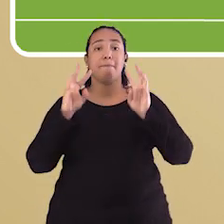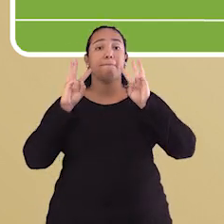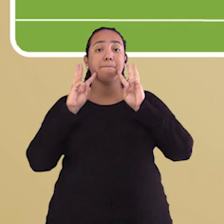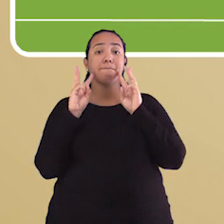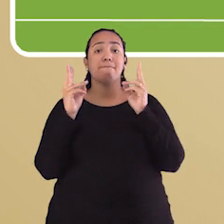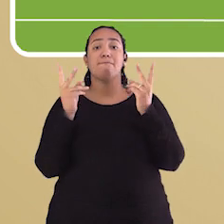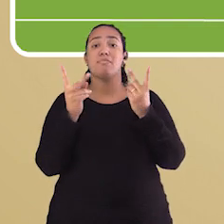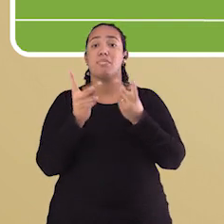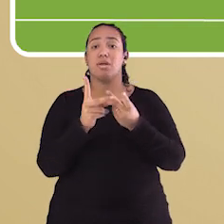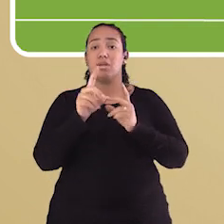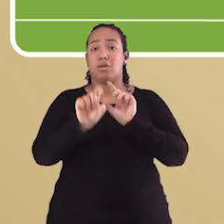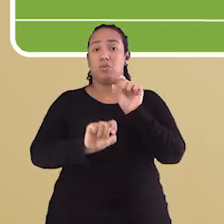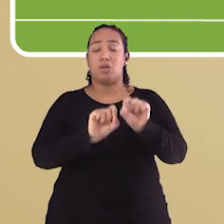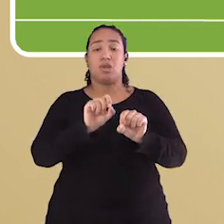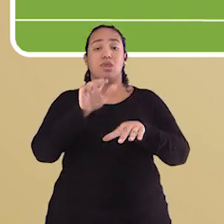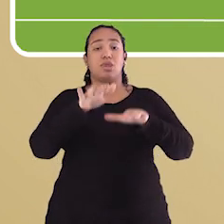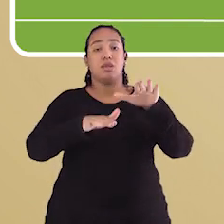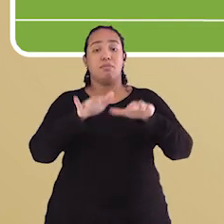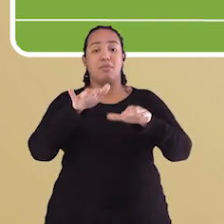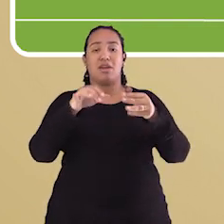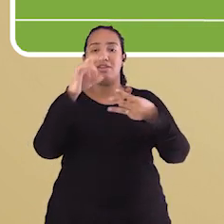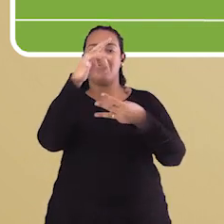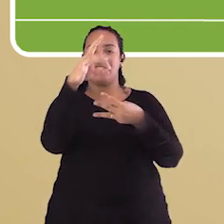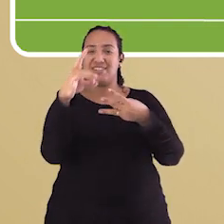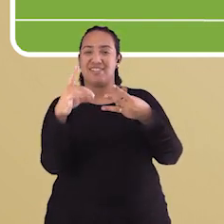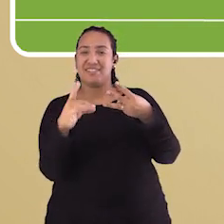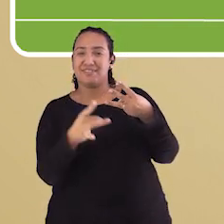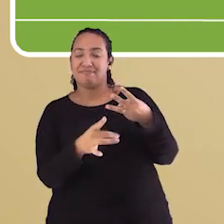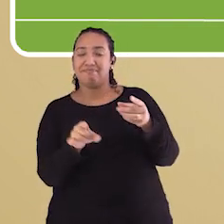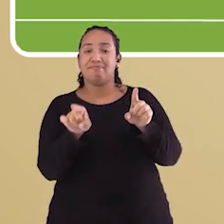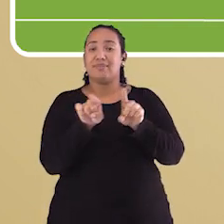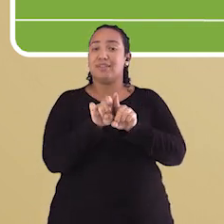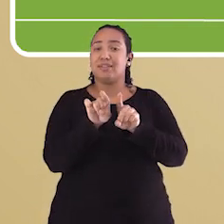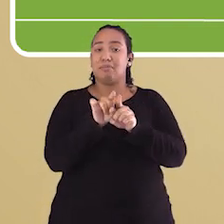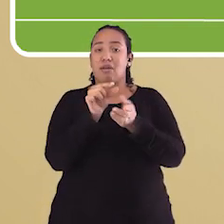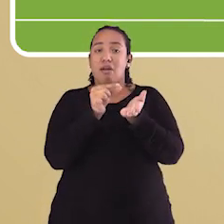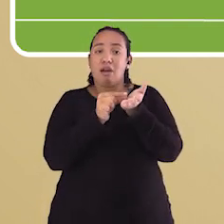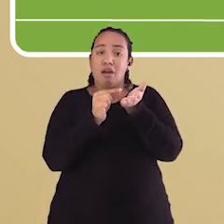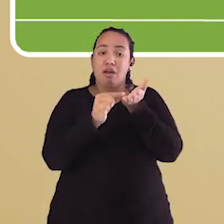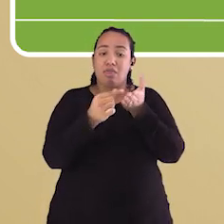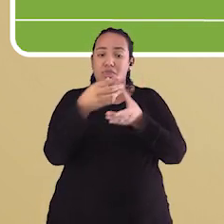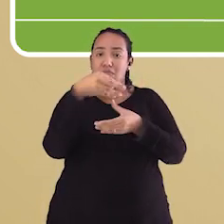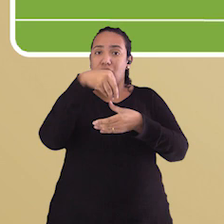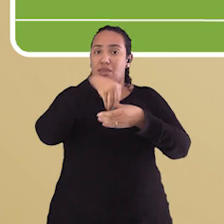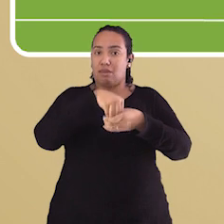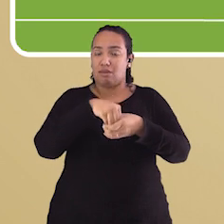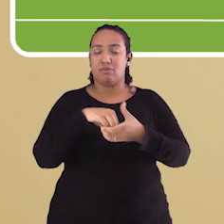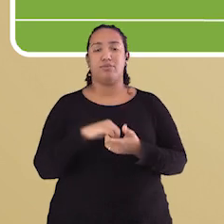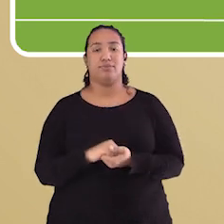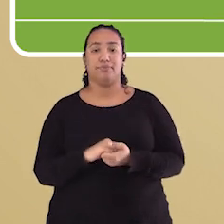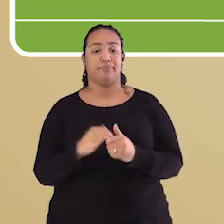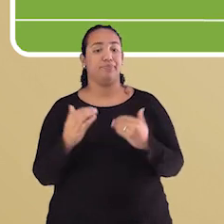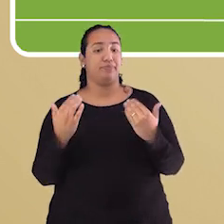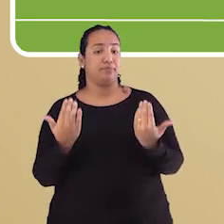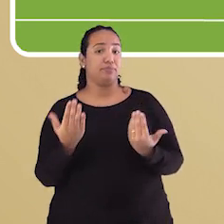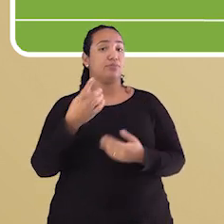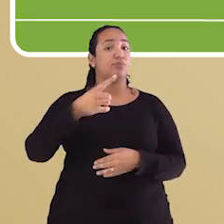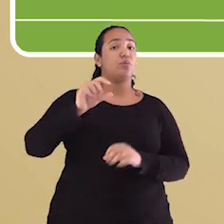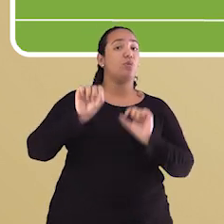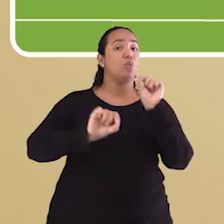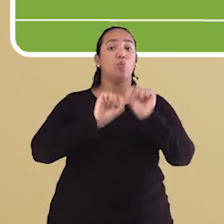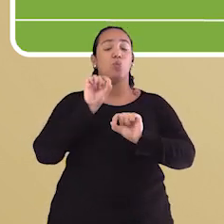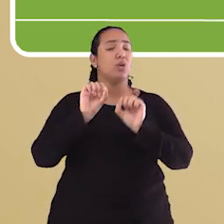pelo estado em que se encontra e aproxima das partículas que a constituem. Então, podemos